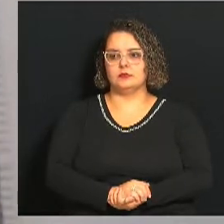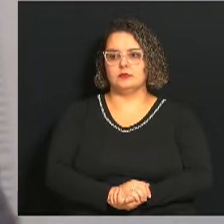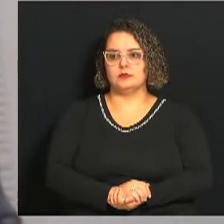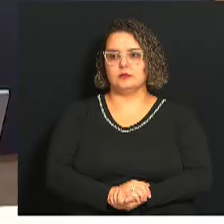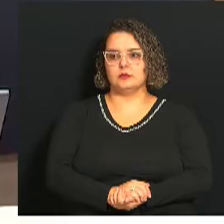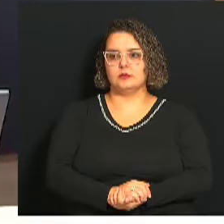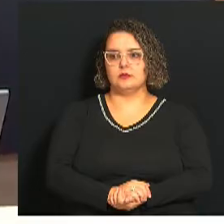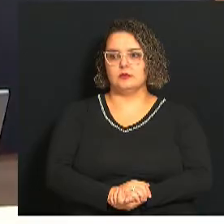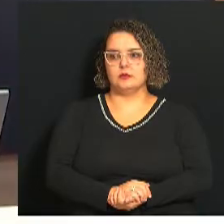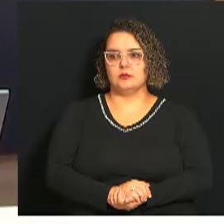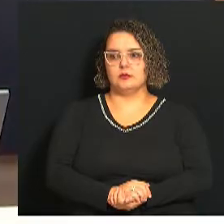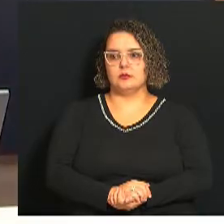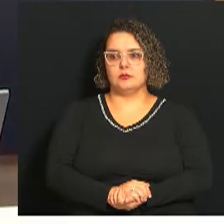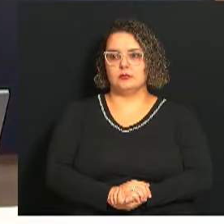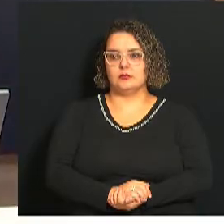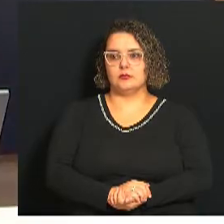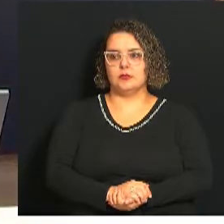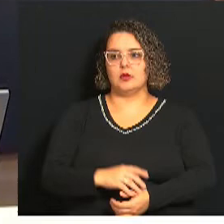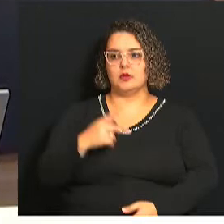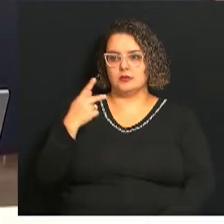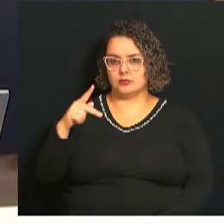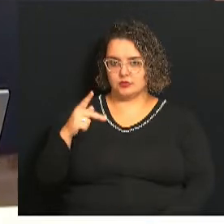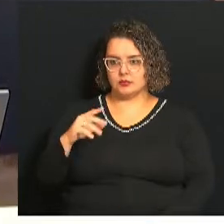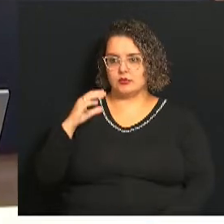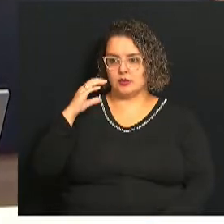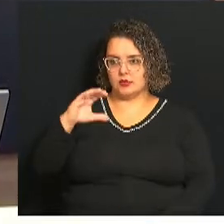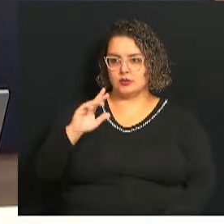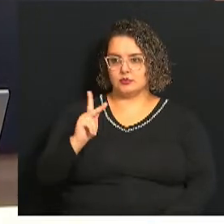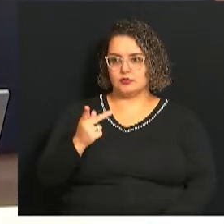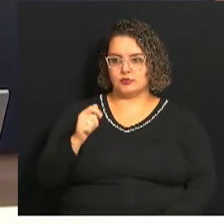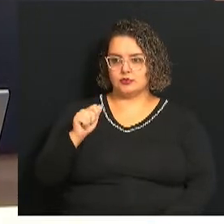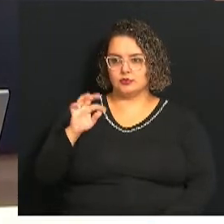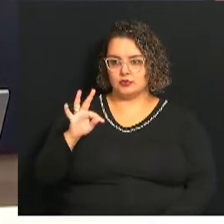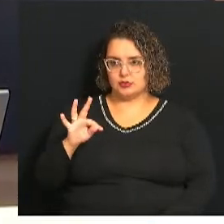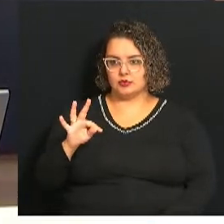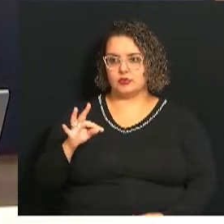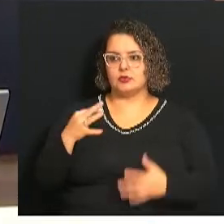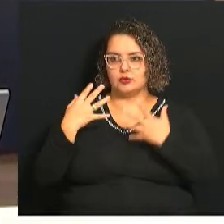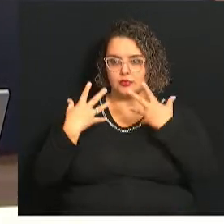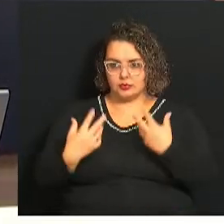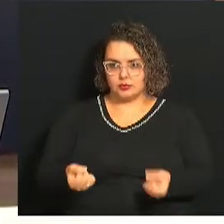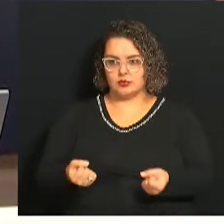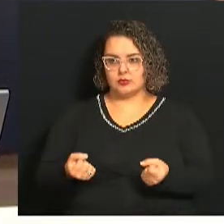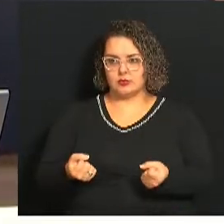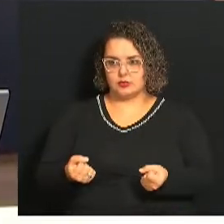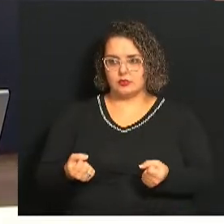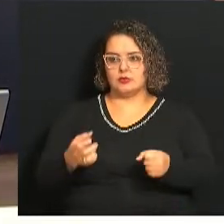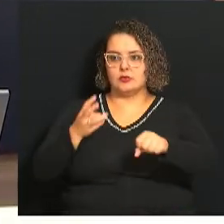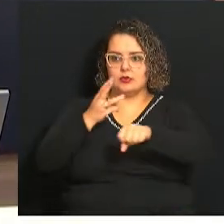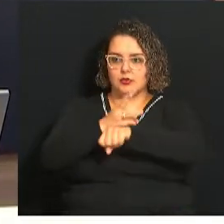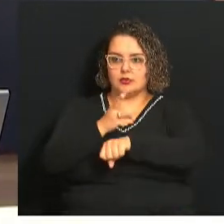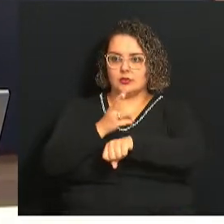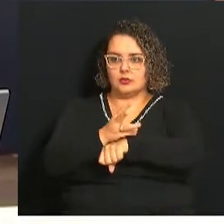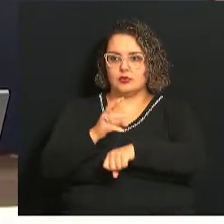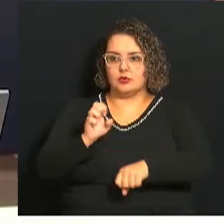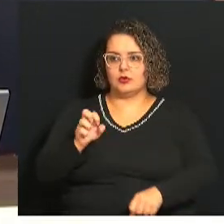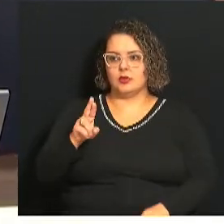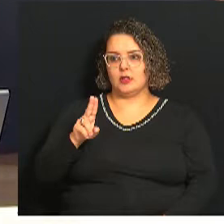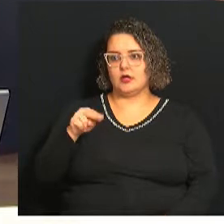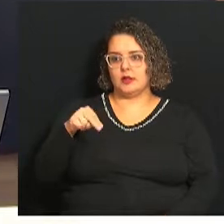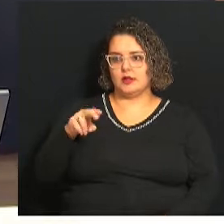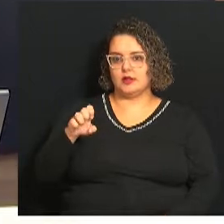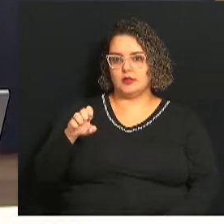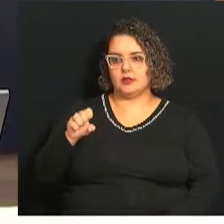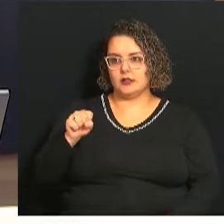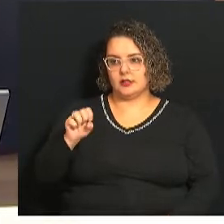as suas ficaram no chat. Eu estou recebendo aqui algumas, eu mandei para o WhatsApp do Ernesto, que era referente